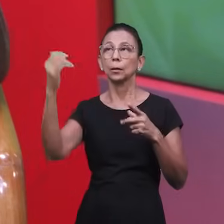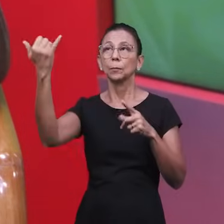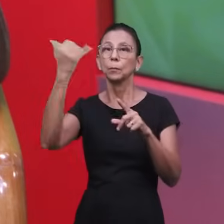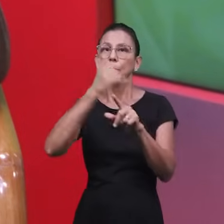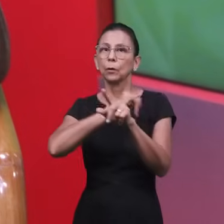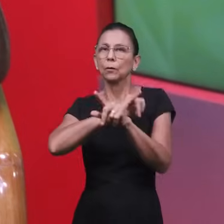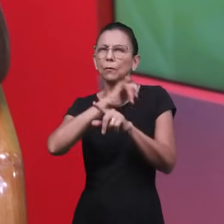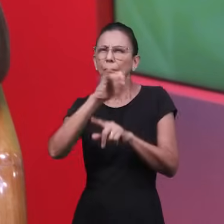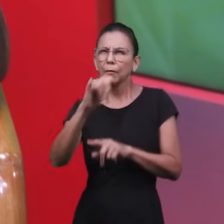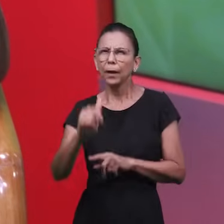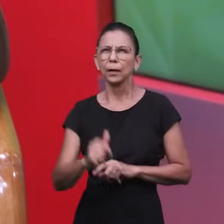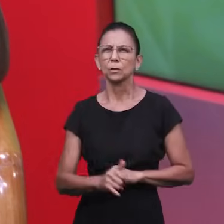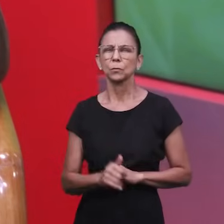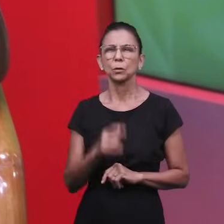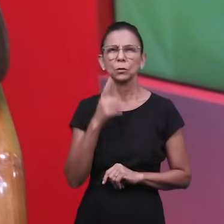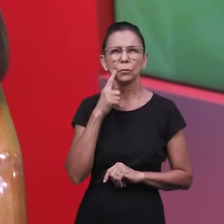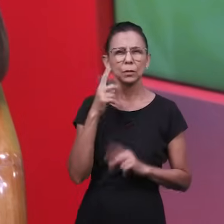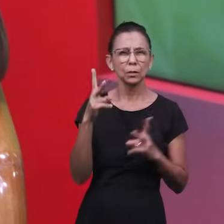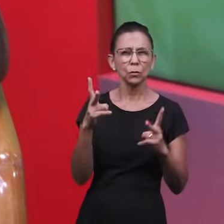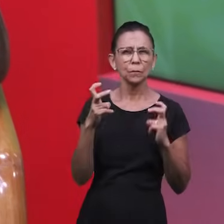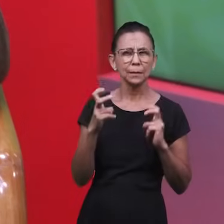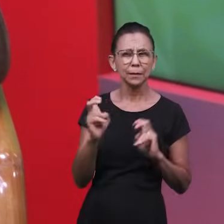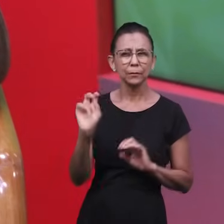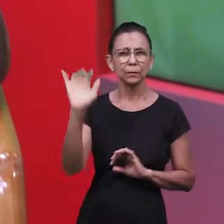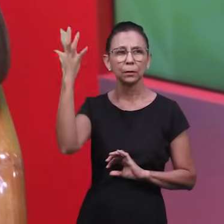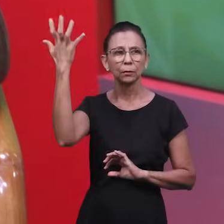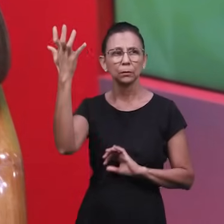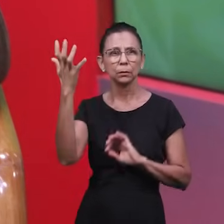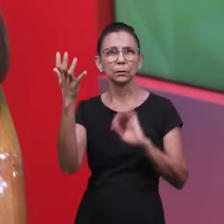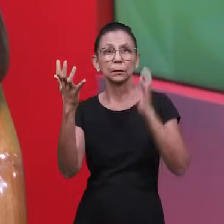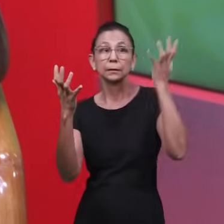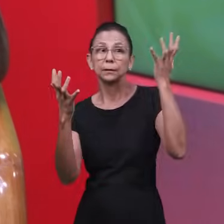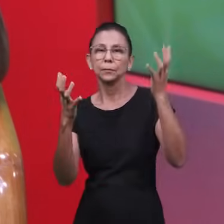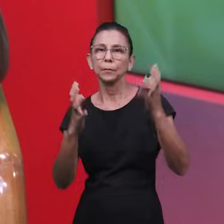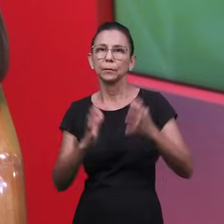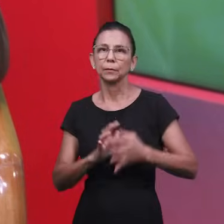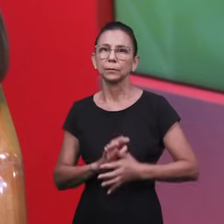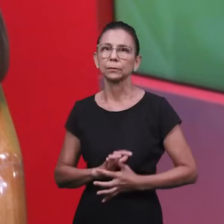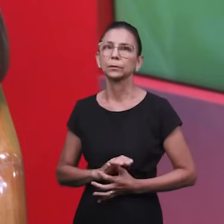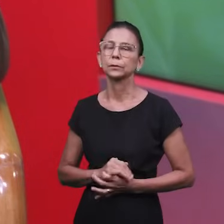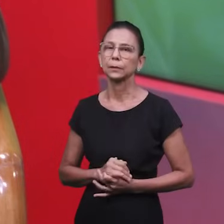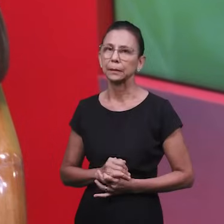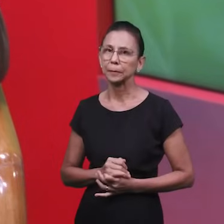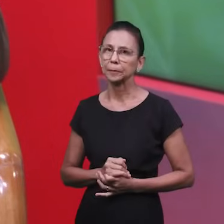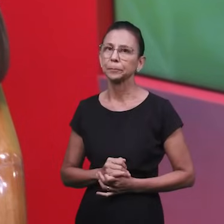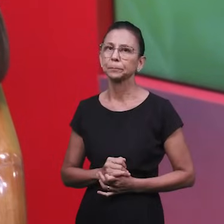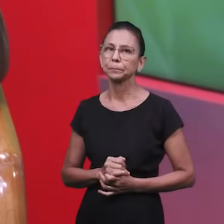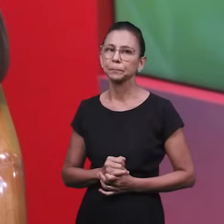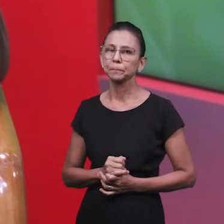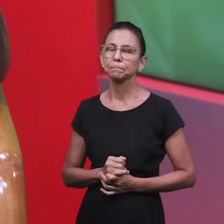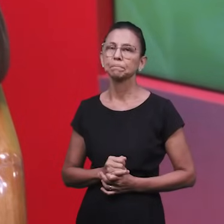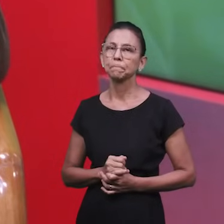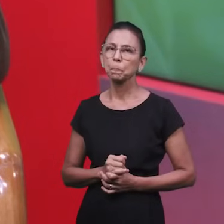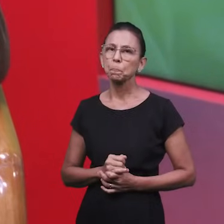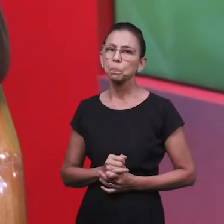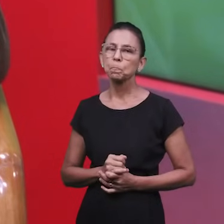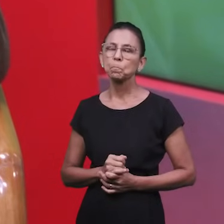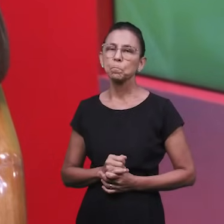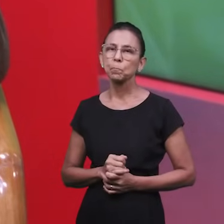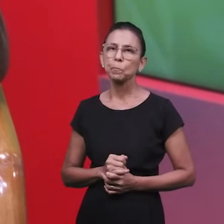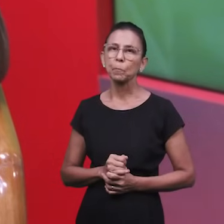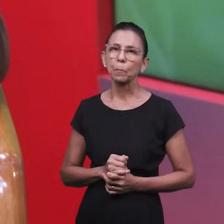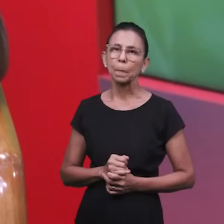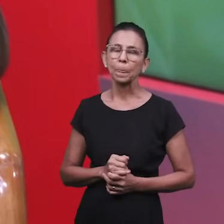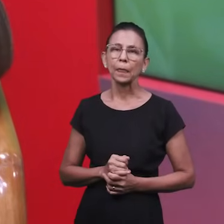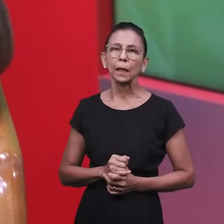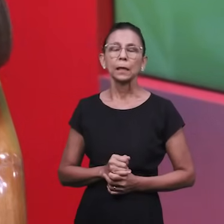através dos sinais e dos juízos, isso é interessante aqui, entendemos aqui, é através